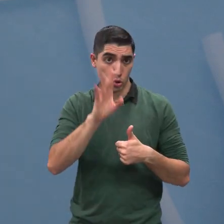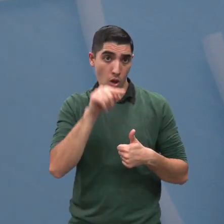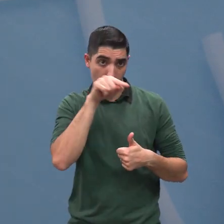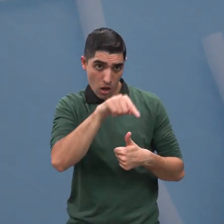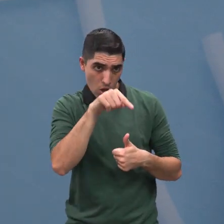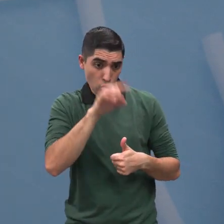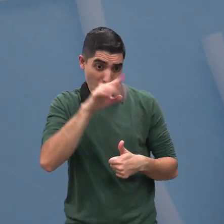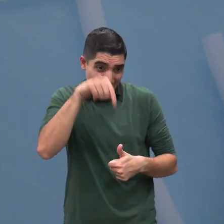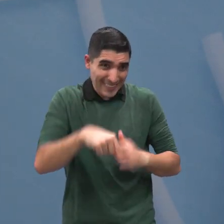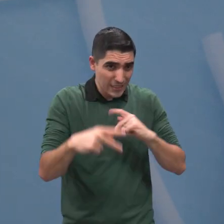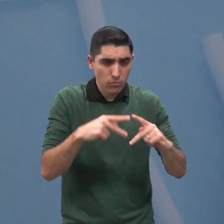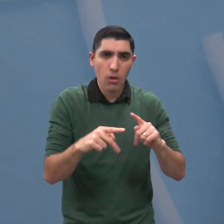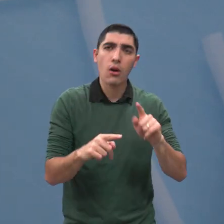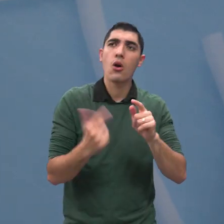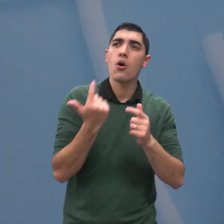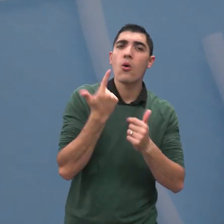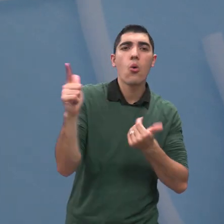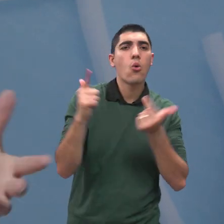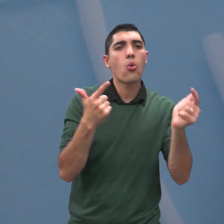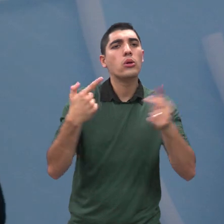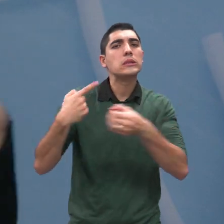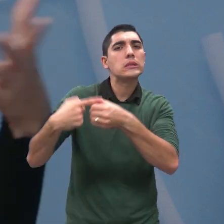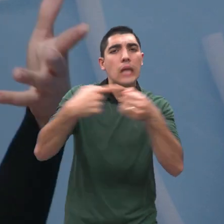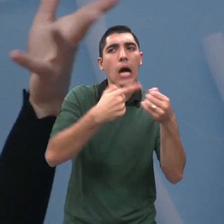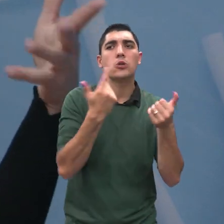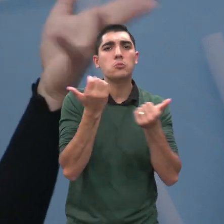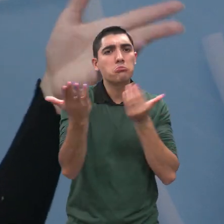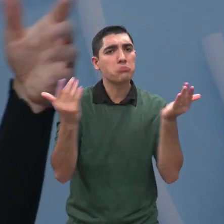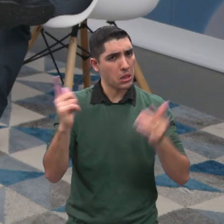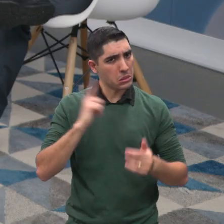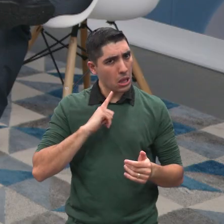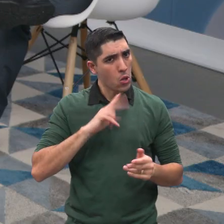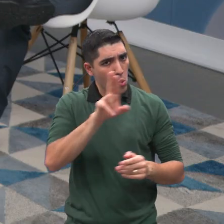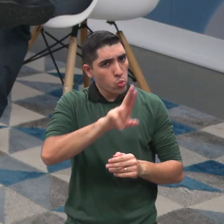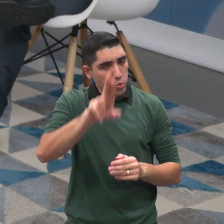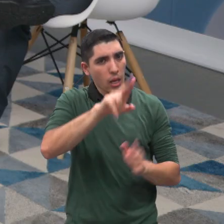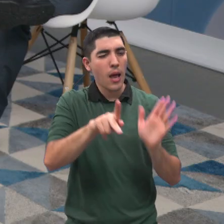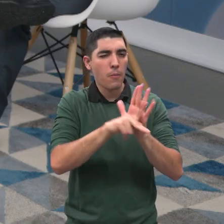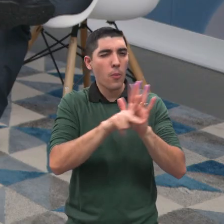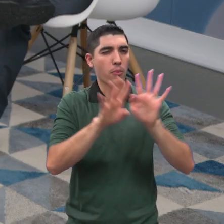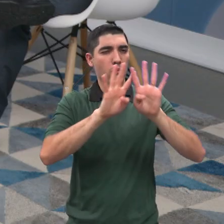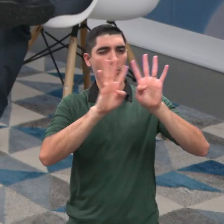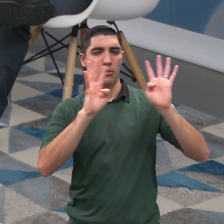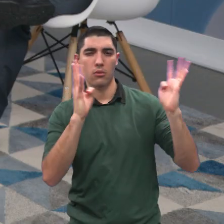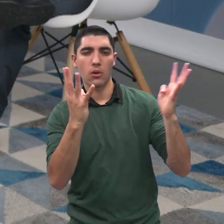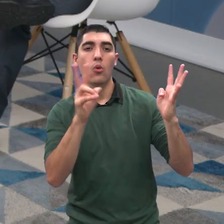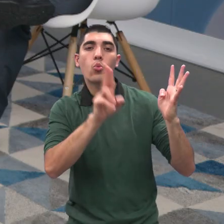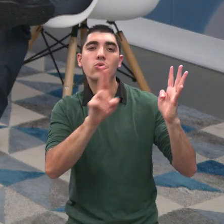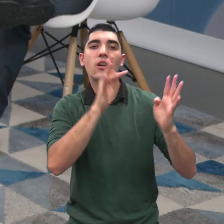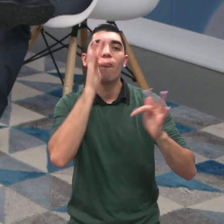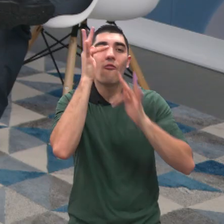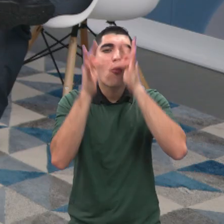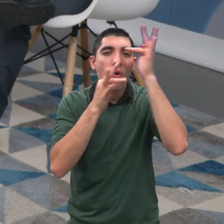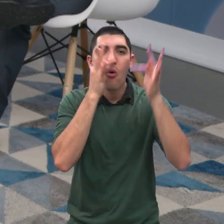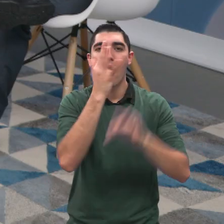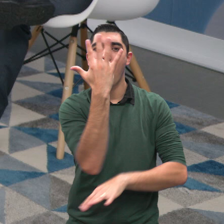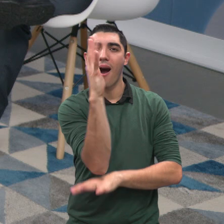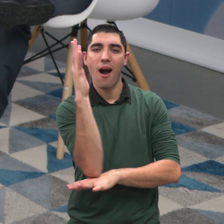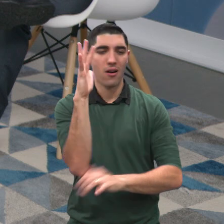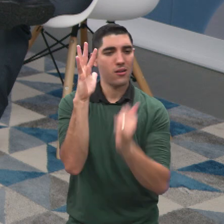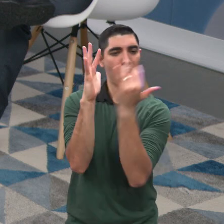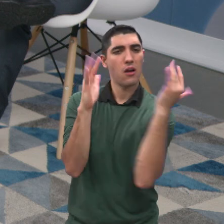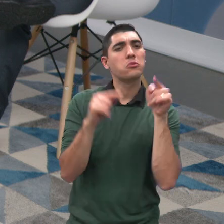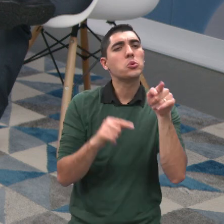falando especificamente de São José, já é utilizada essa técnica? Como arquiteto e urbanista, como que você avalia